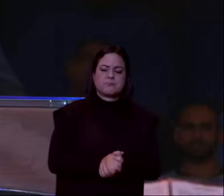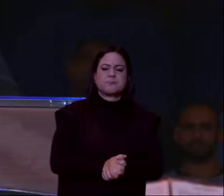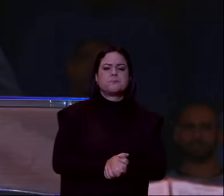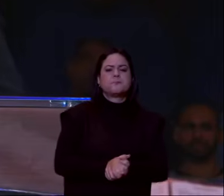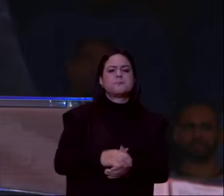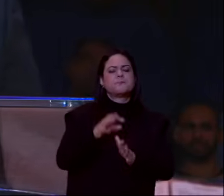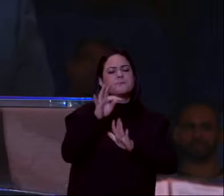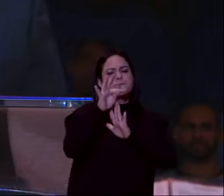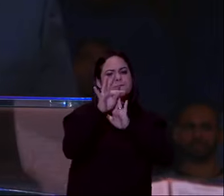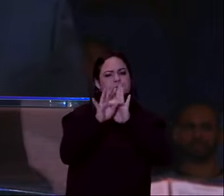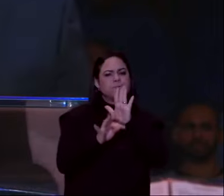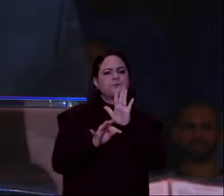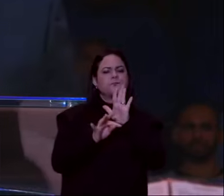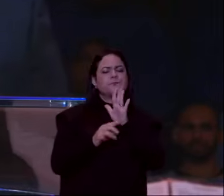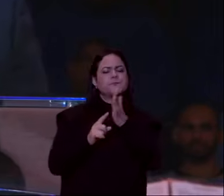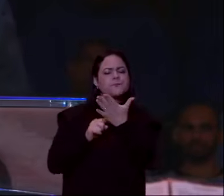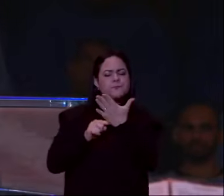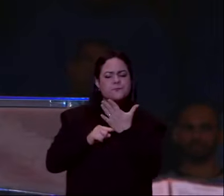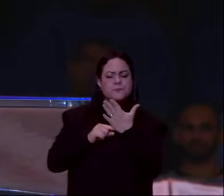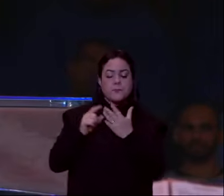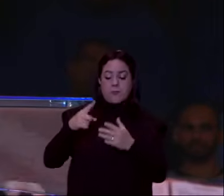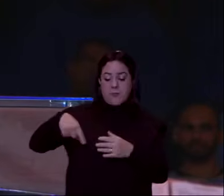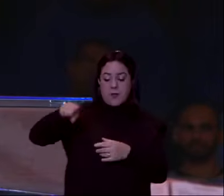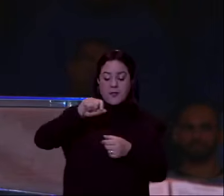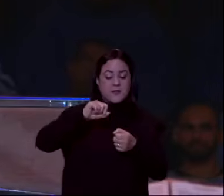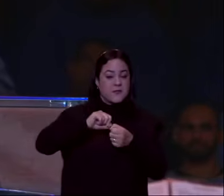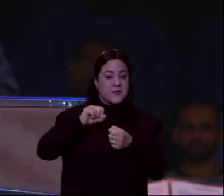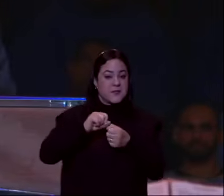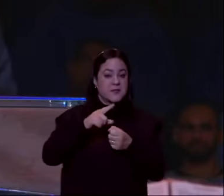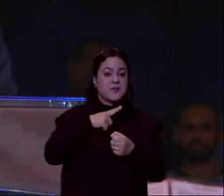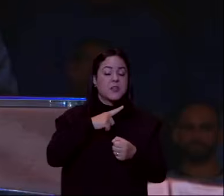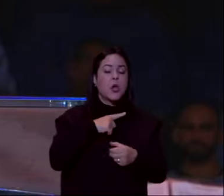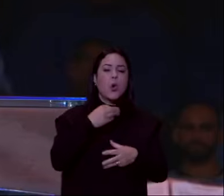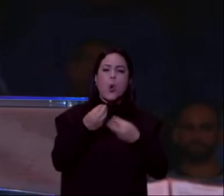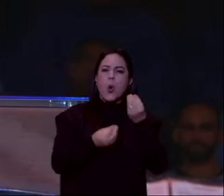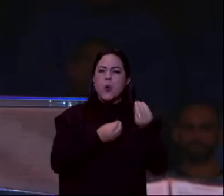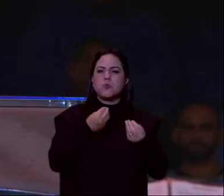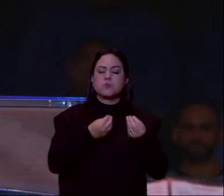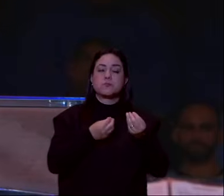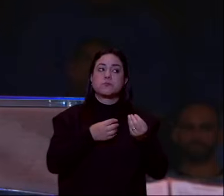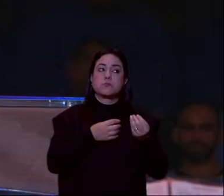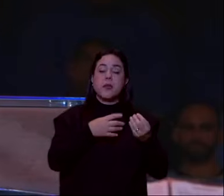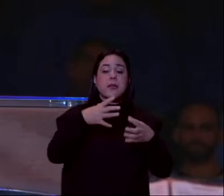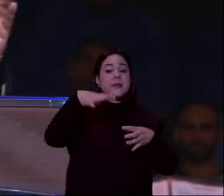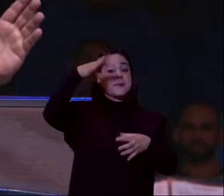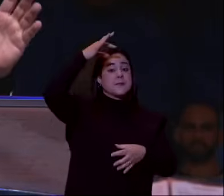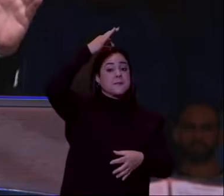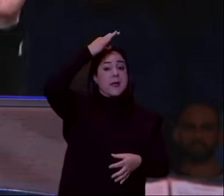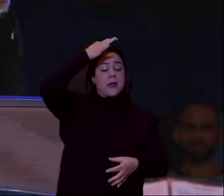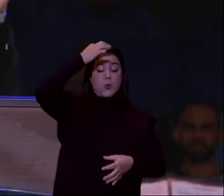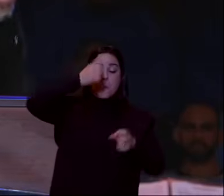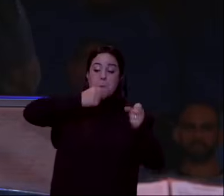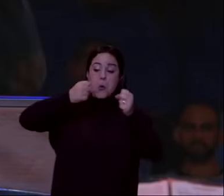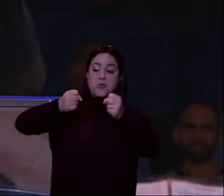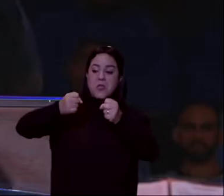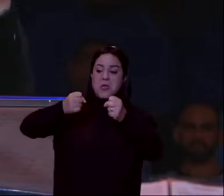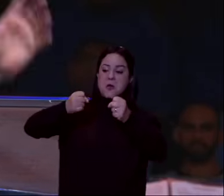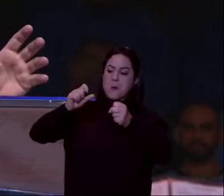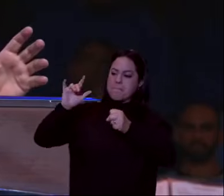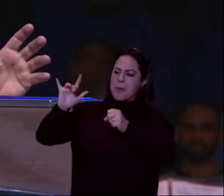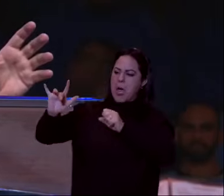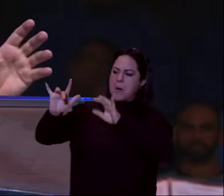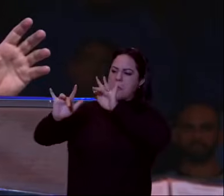O texto nos afirma que eles faziam isso mediante o poder que o Espírito Santo dava a